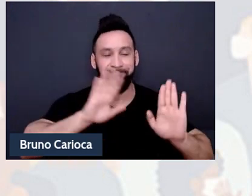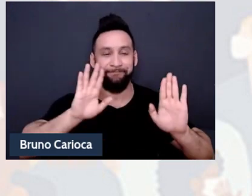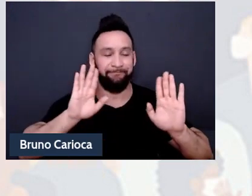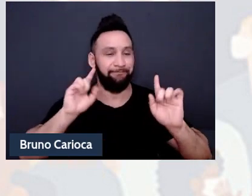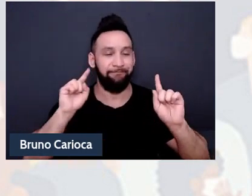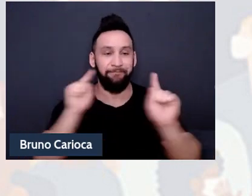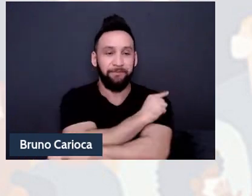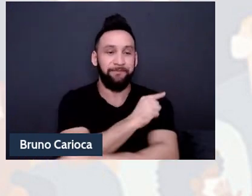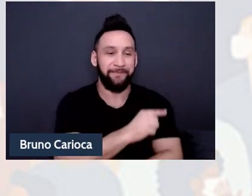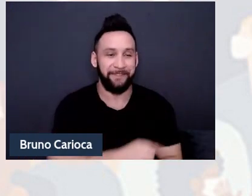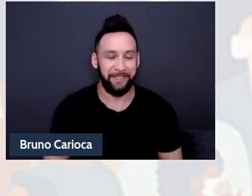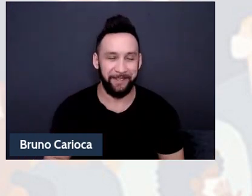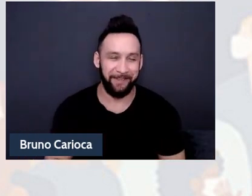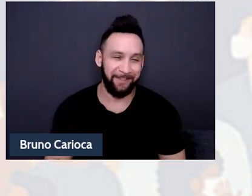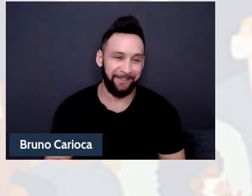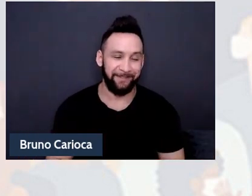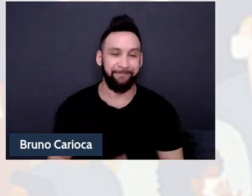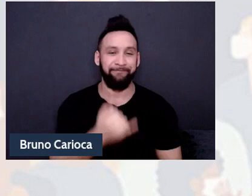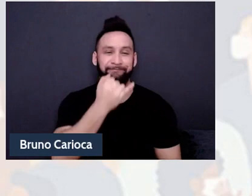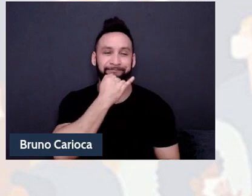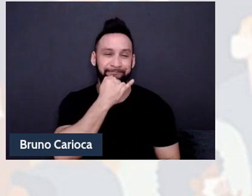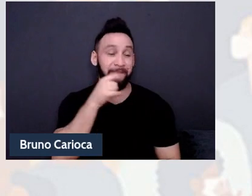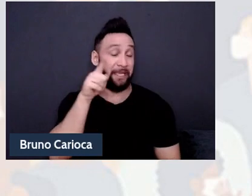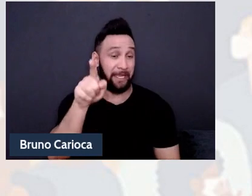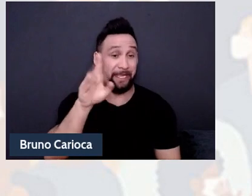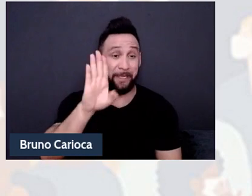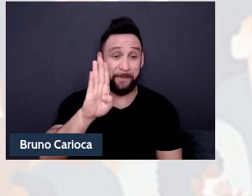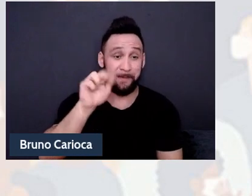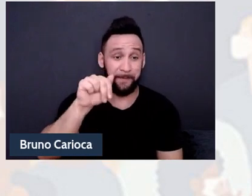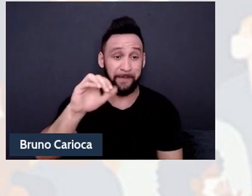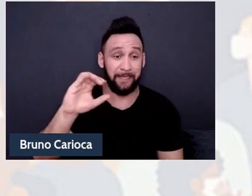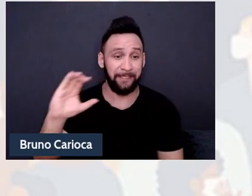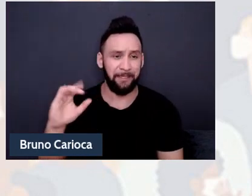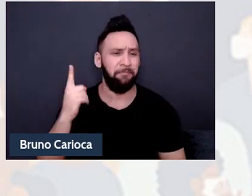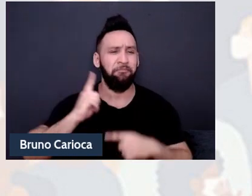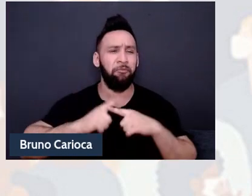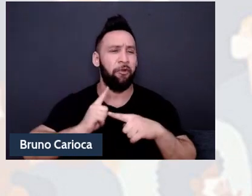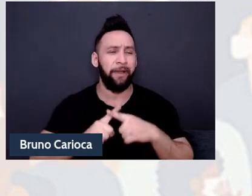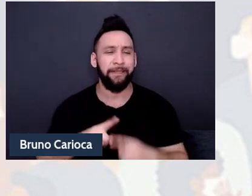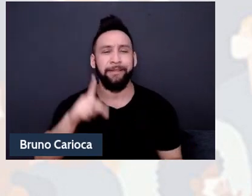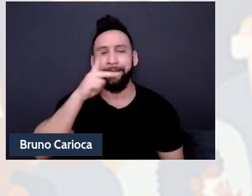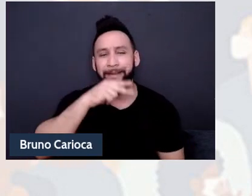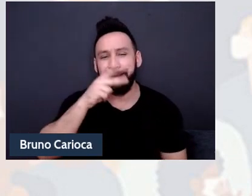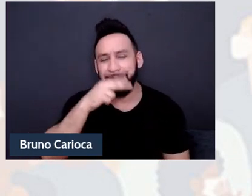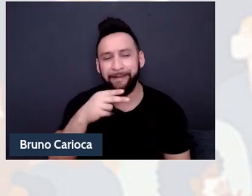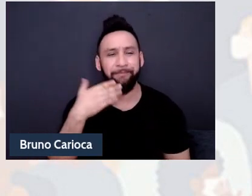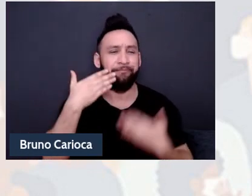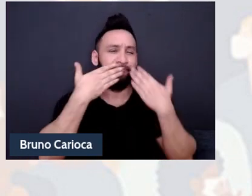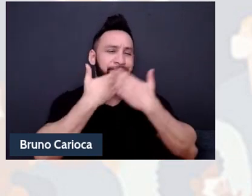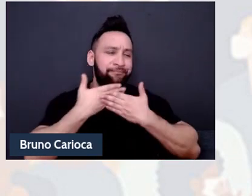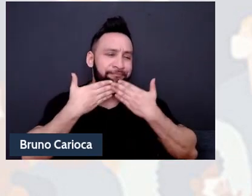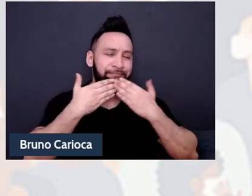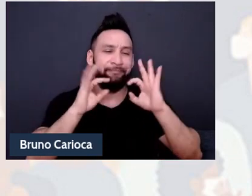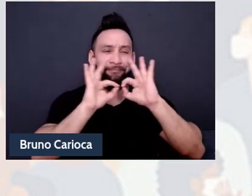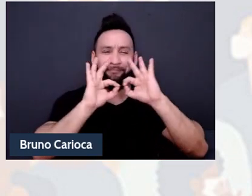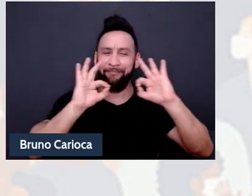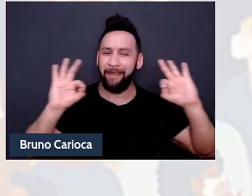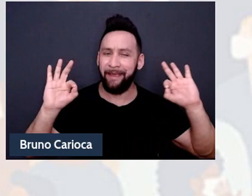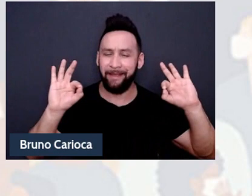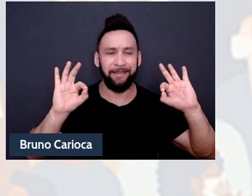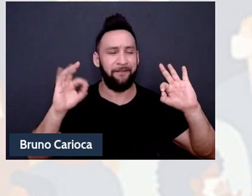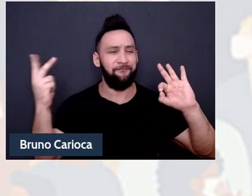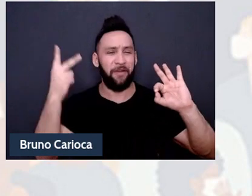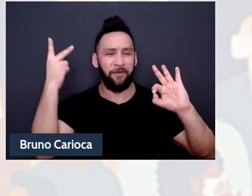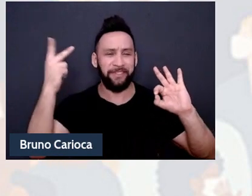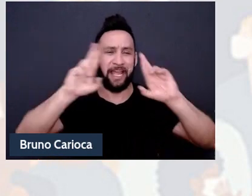porque documentos como a BNCC textualizam, né, enunciam concepções de vários